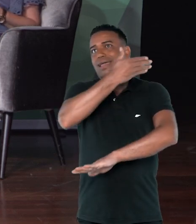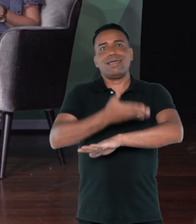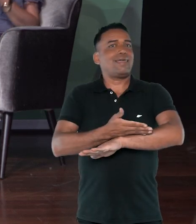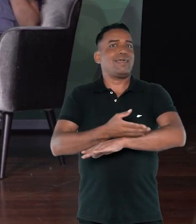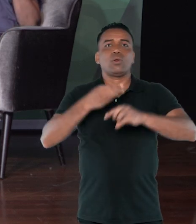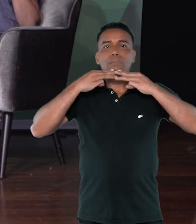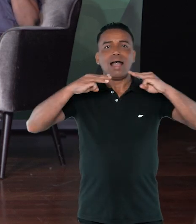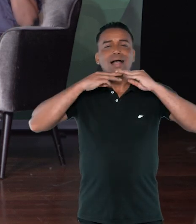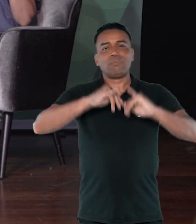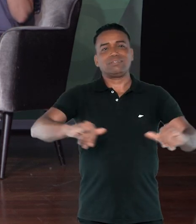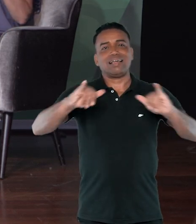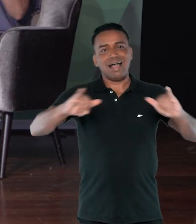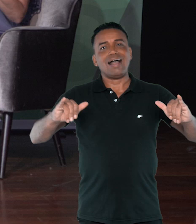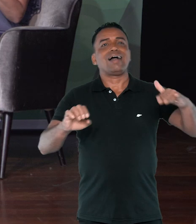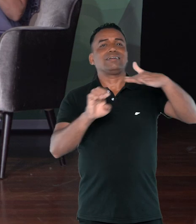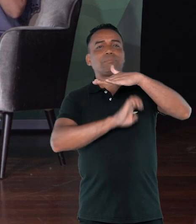publicidade,